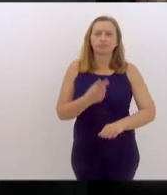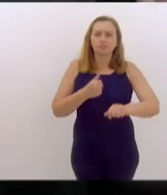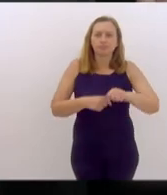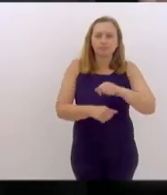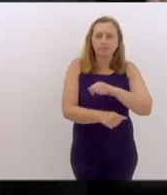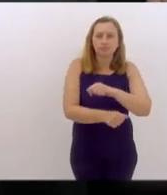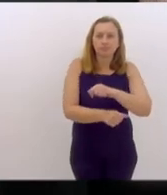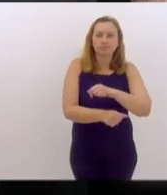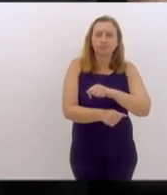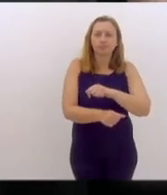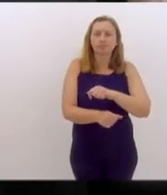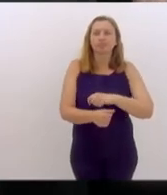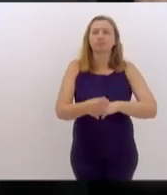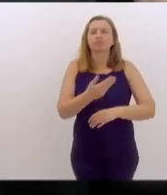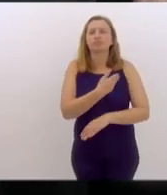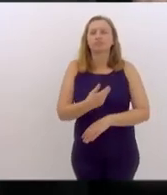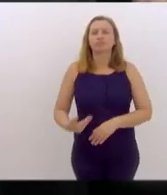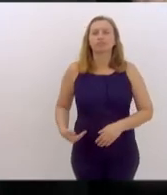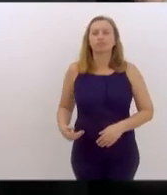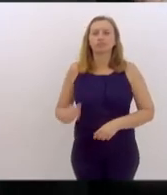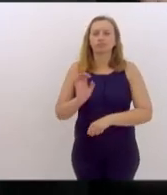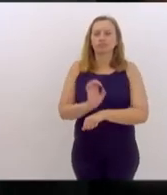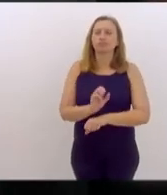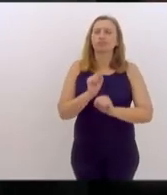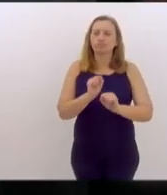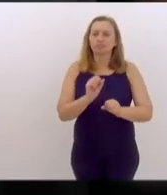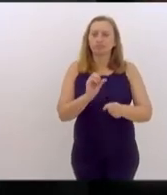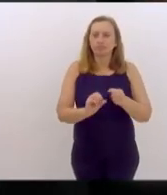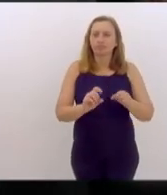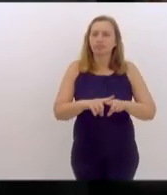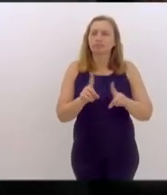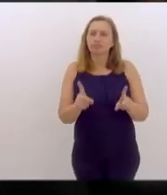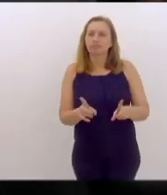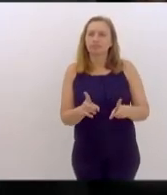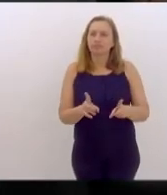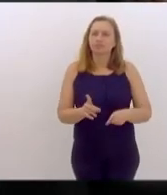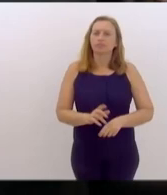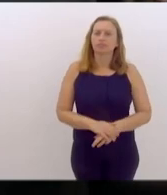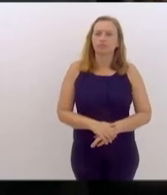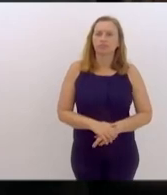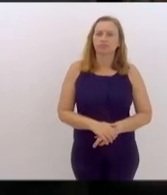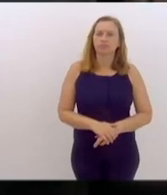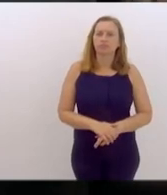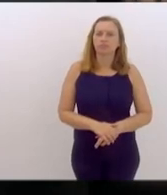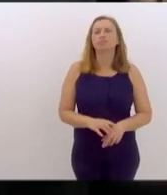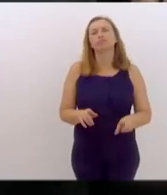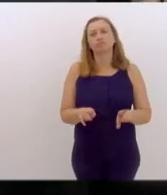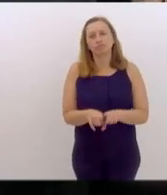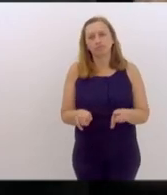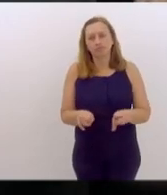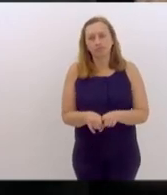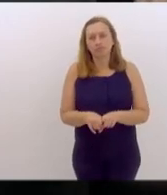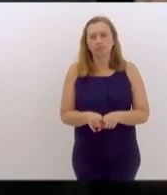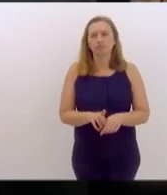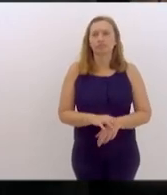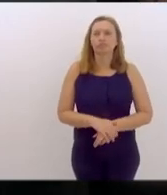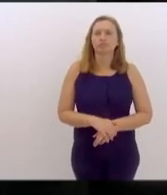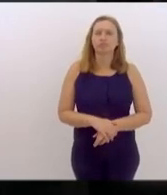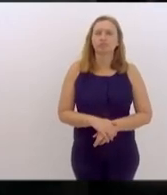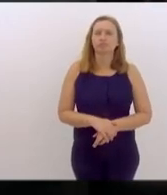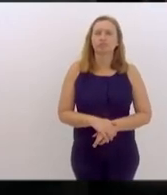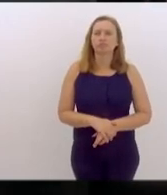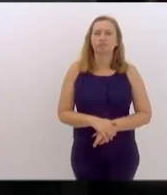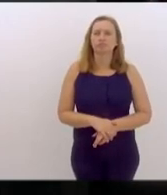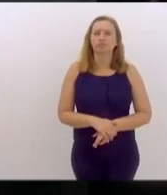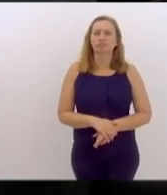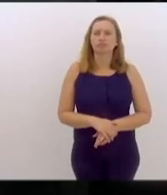investimentos que o governo do estado poderia ter feito mas de alguma forma ele também tá aí